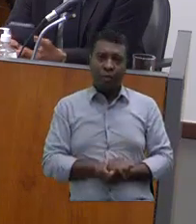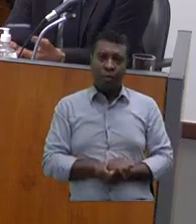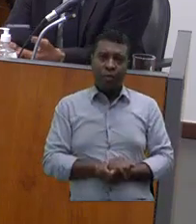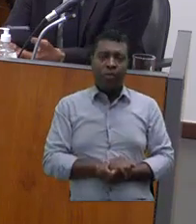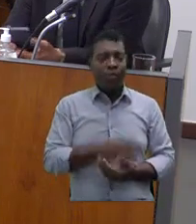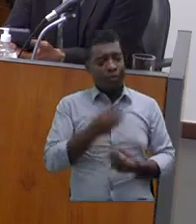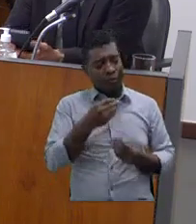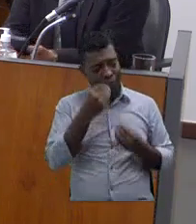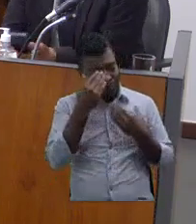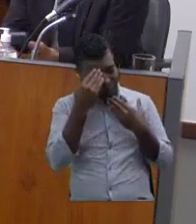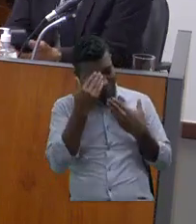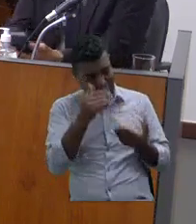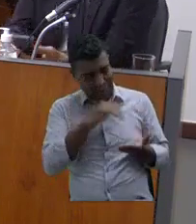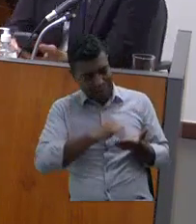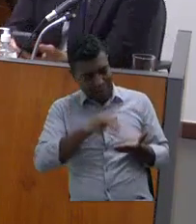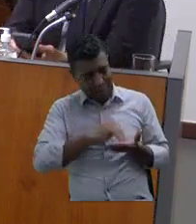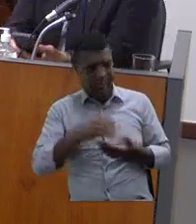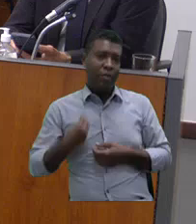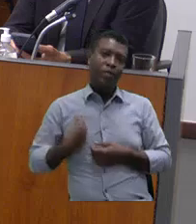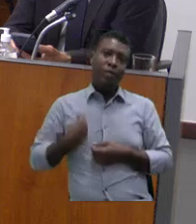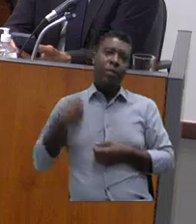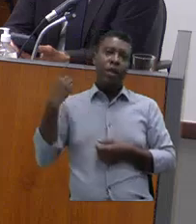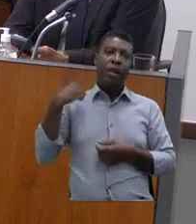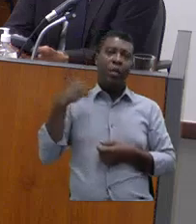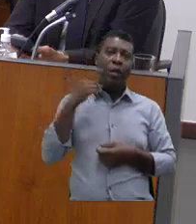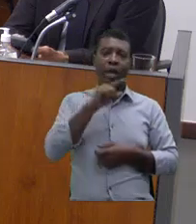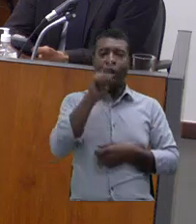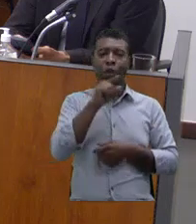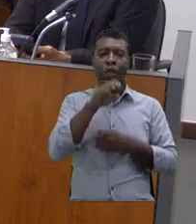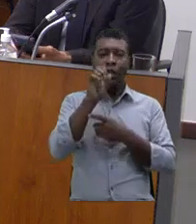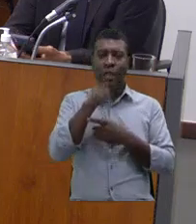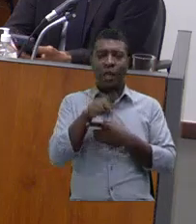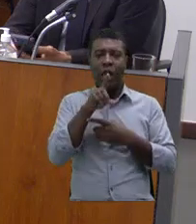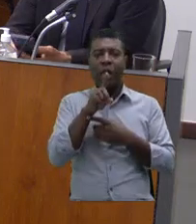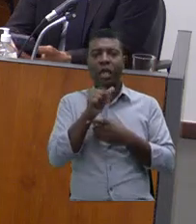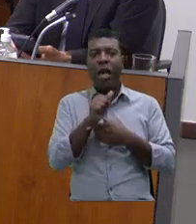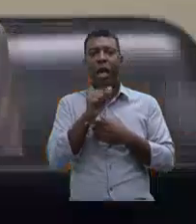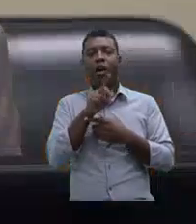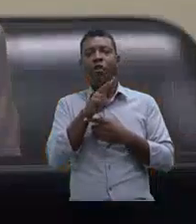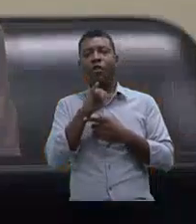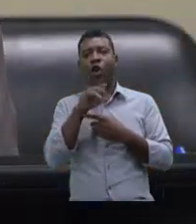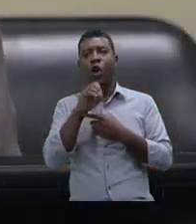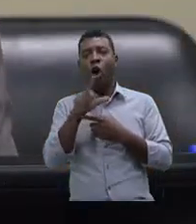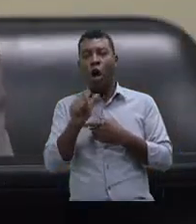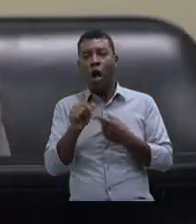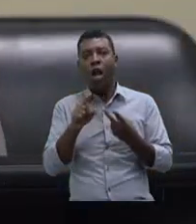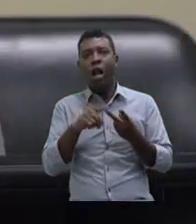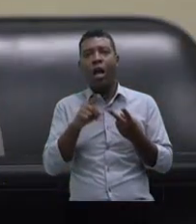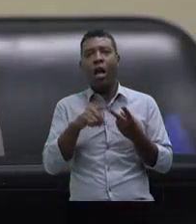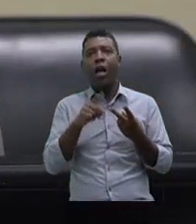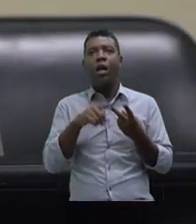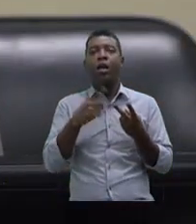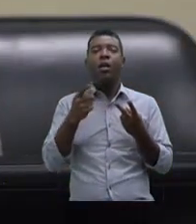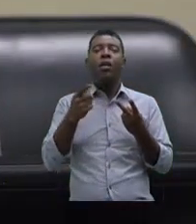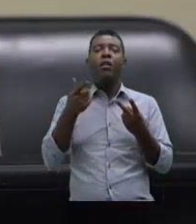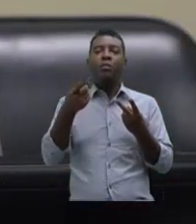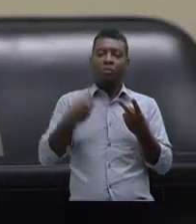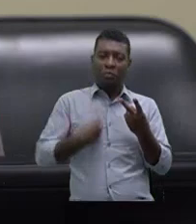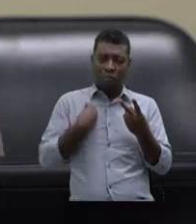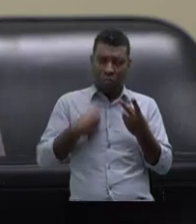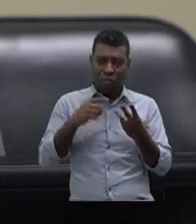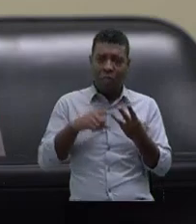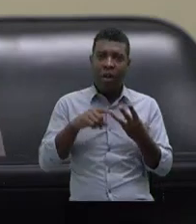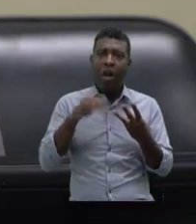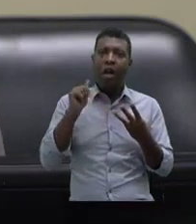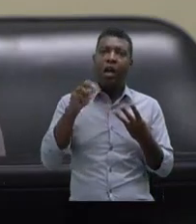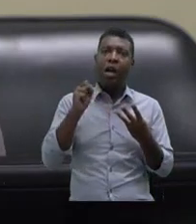secretário. Registro aqui a presença do deputado Zé Laviola, deputado Carlos Henrique, líder da maioria, deputado Castro